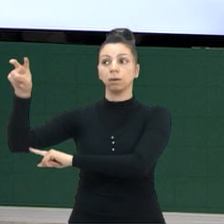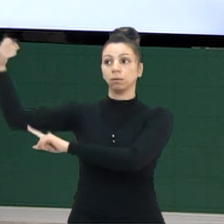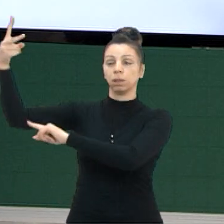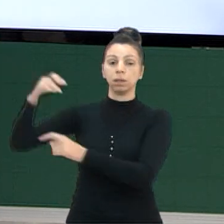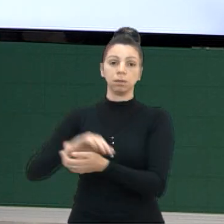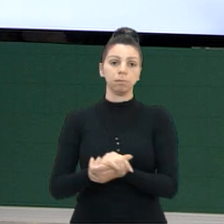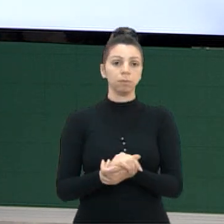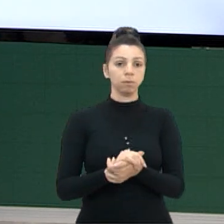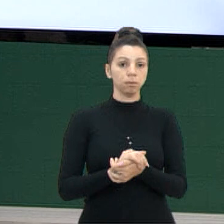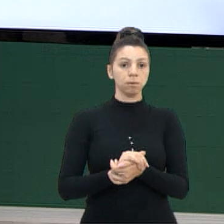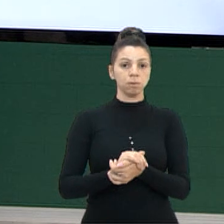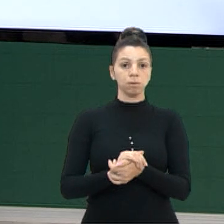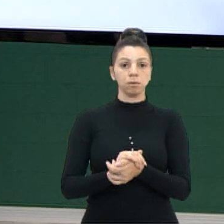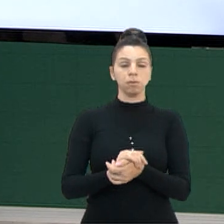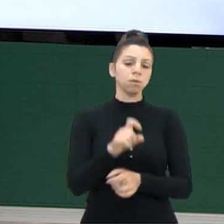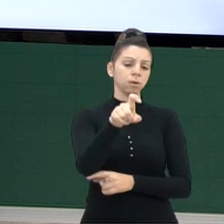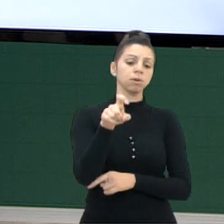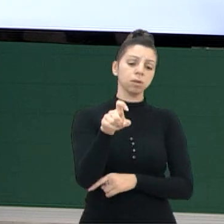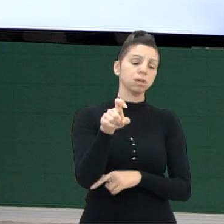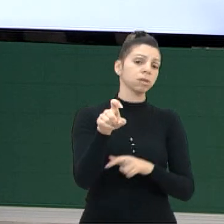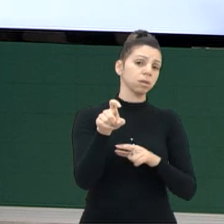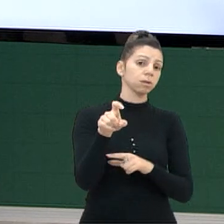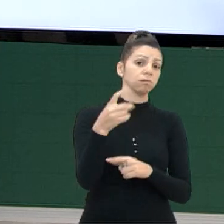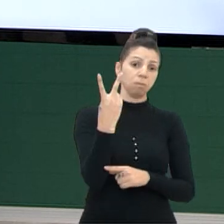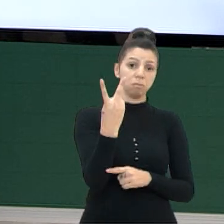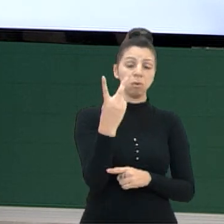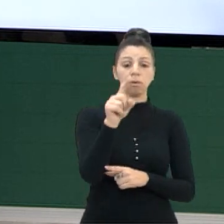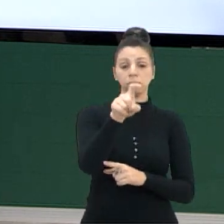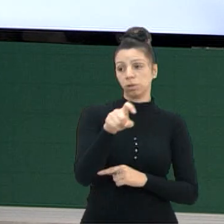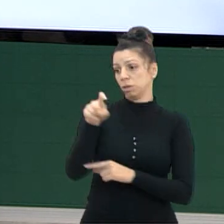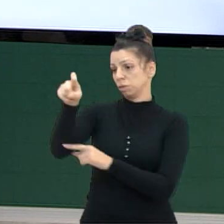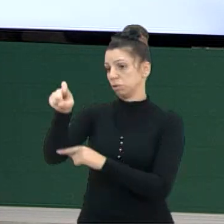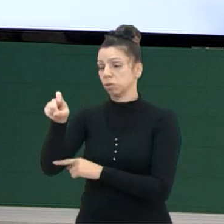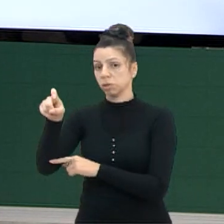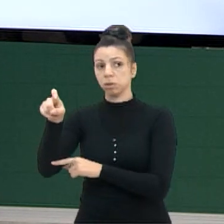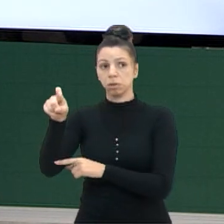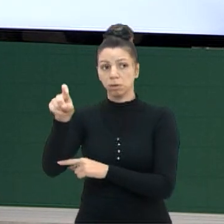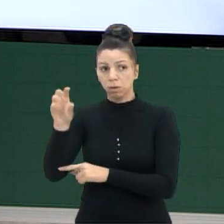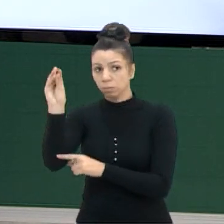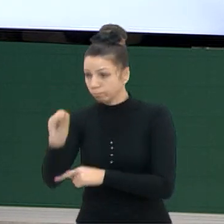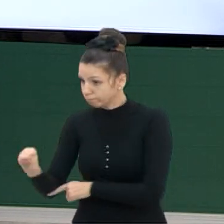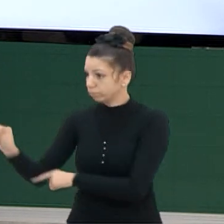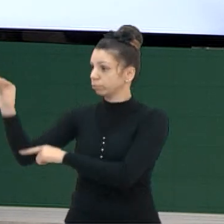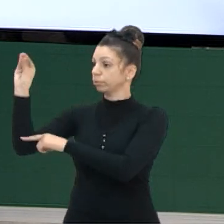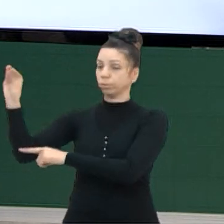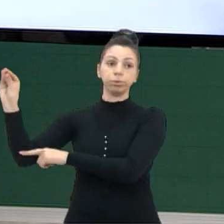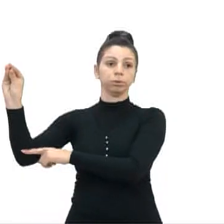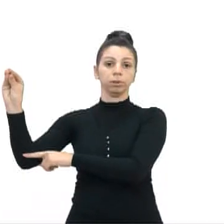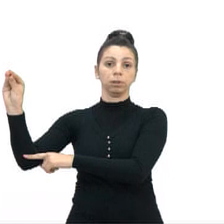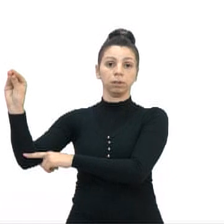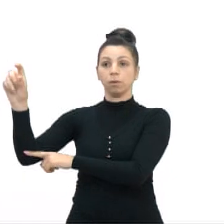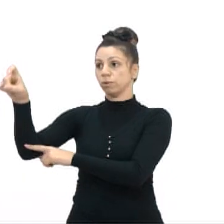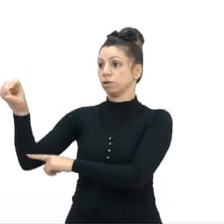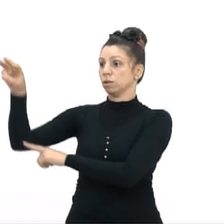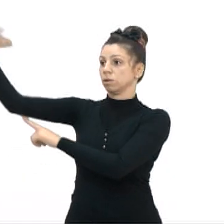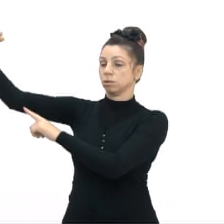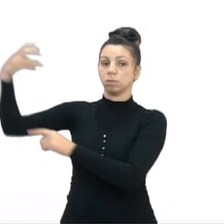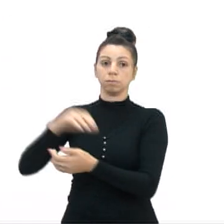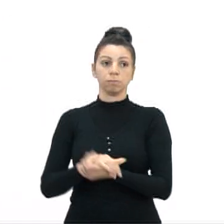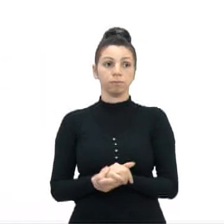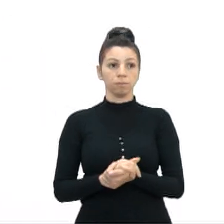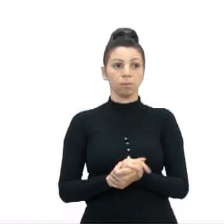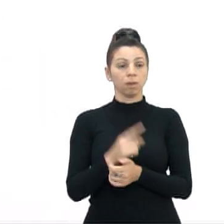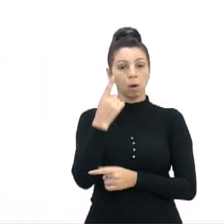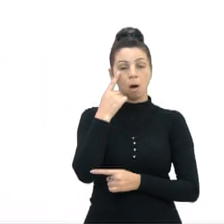x elevado a 1 vezes x elevado a 2 vai ser x elevado a terceira. Vamos ver se acertei? Exatamente. 3 vezes